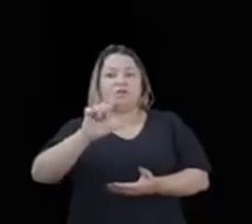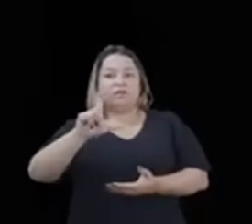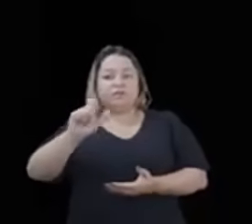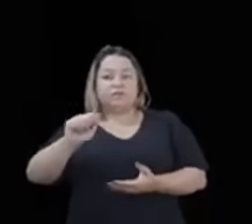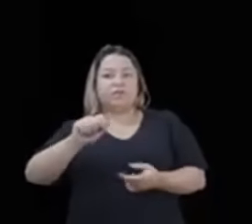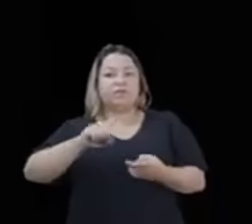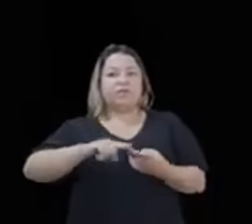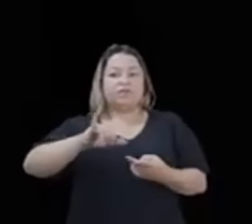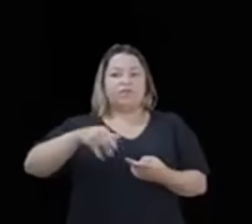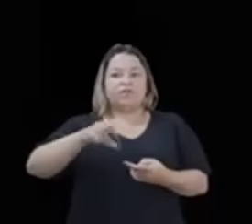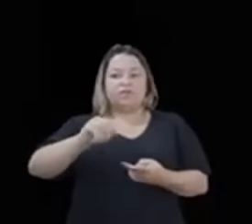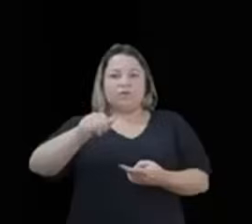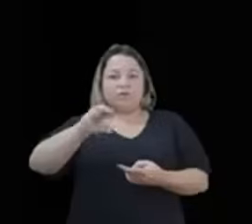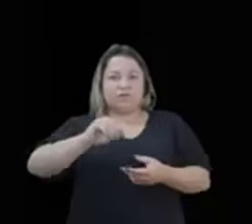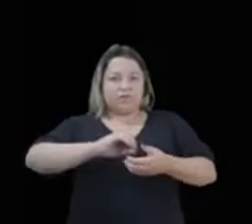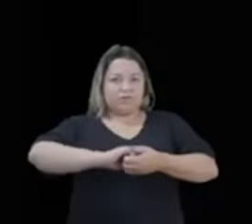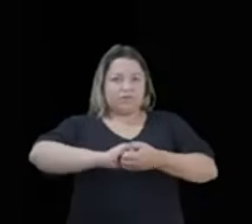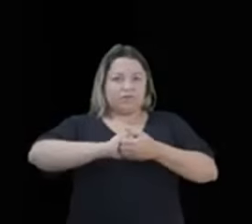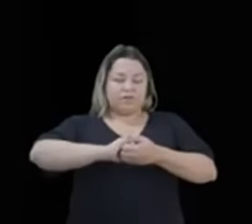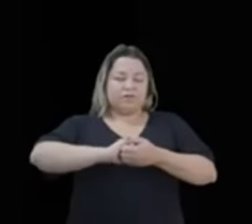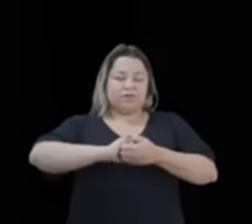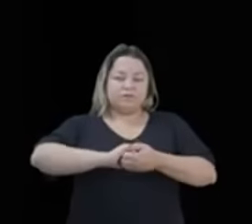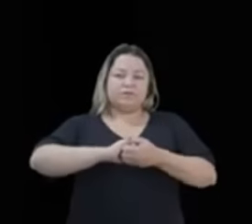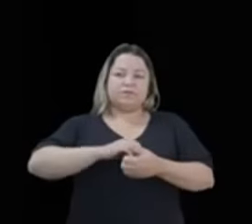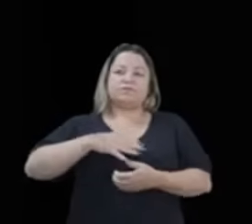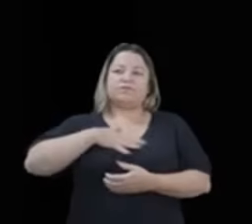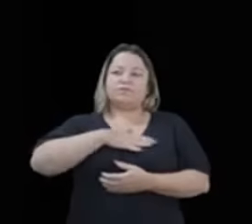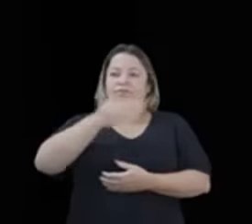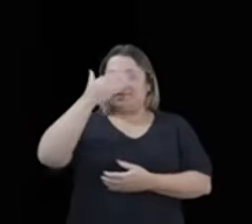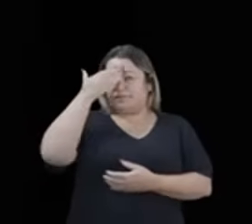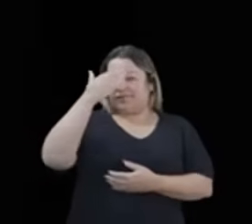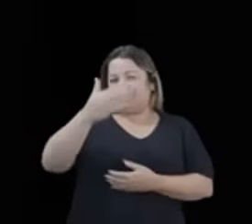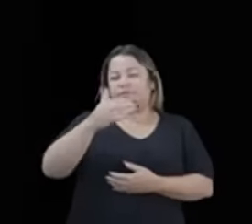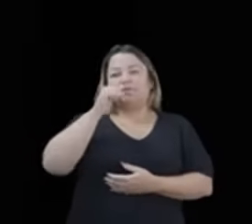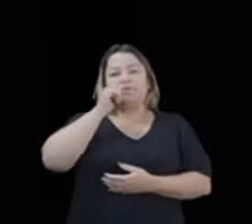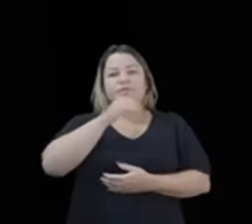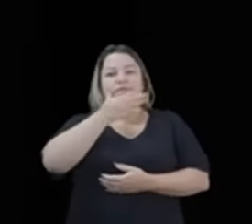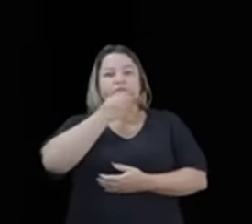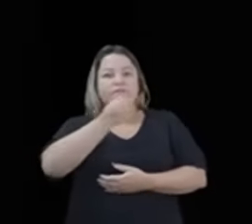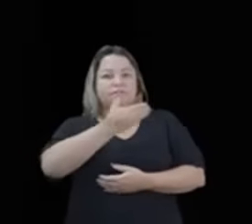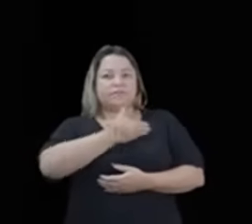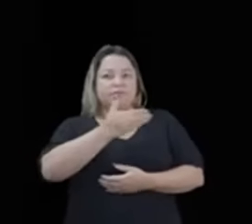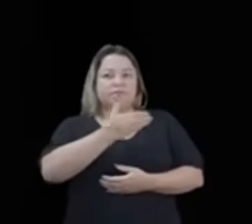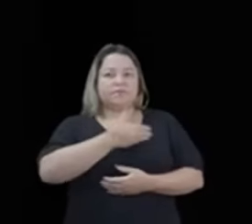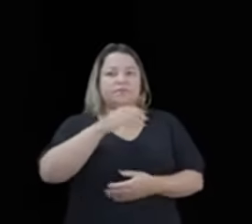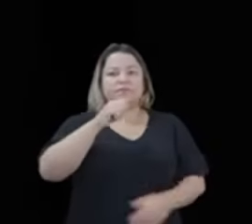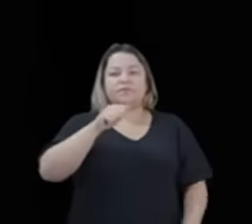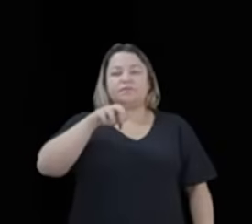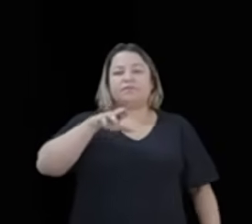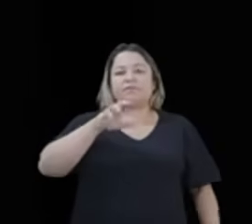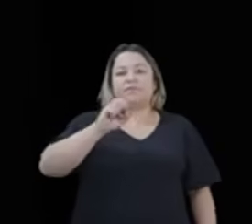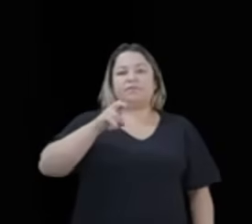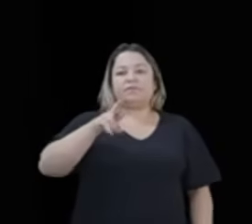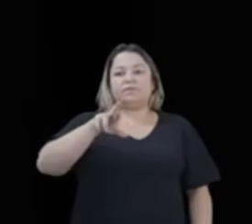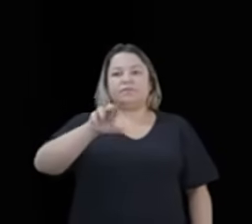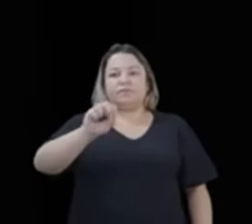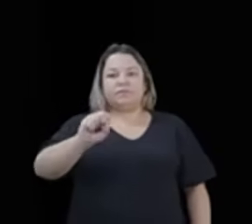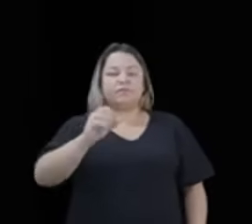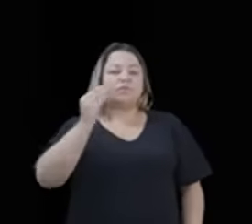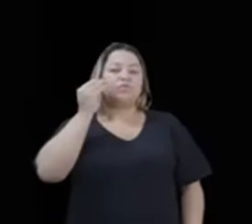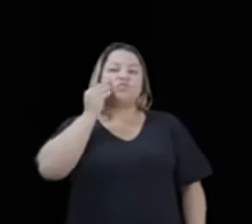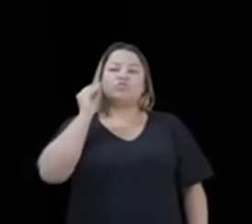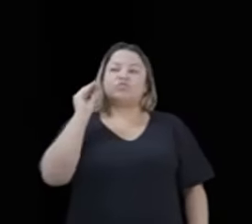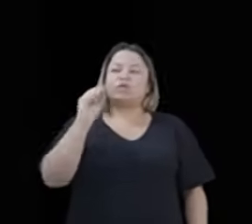Minha saudação também, minha gratidão pela presença das minhas amigas, meus amigos de Araraquara que estão aqui. E um beijo